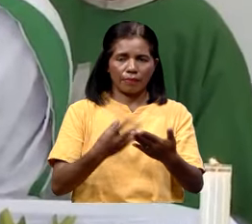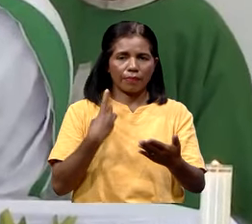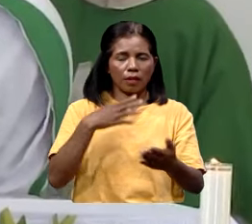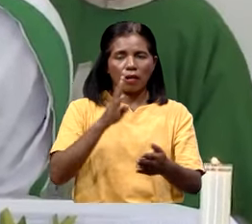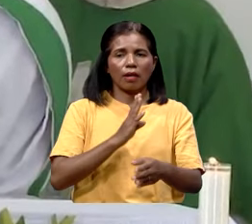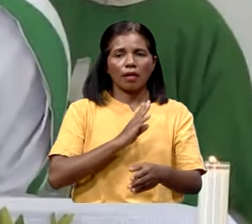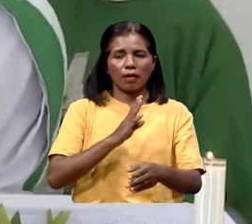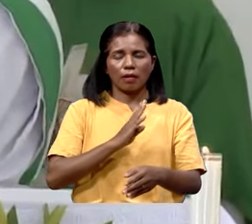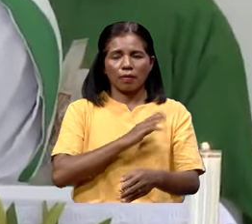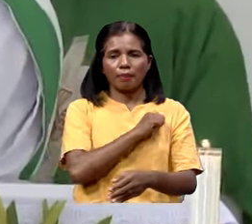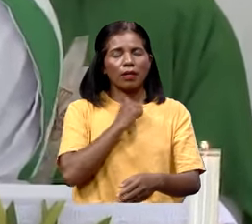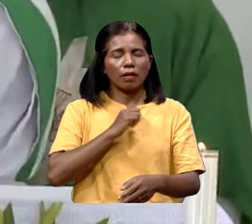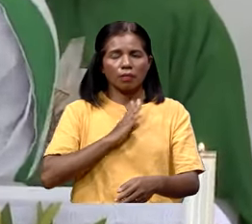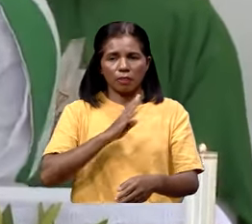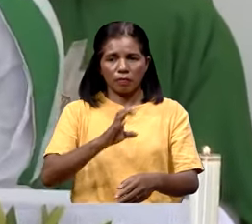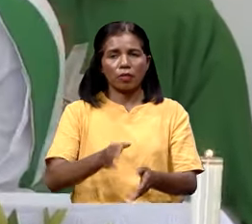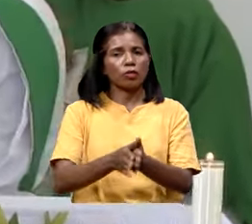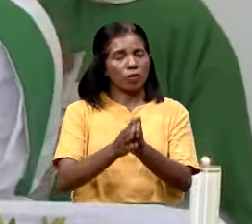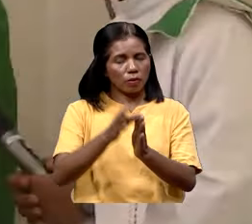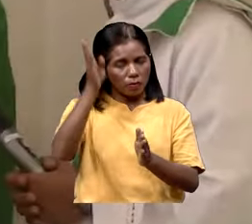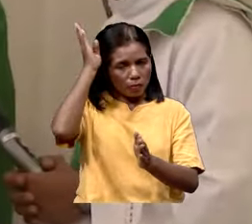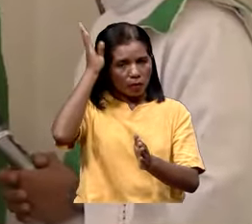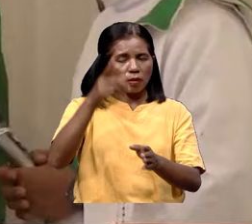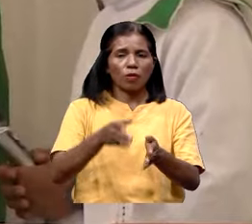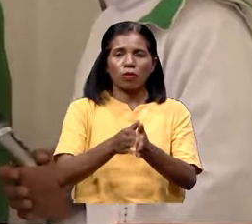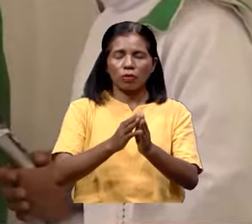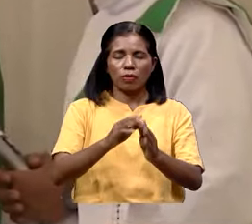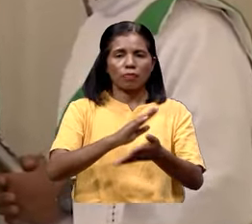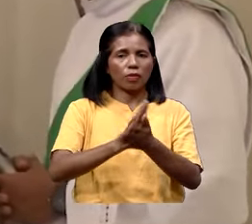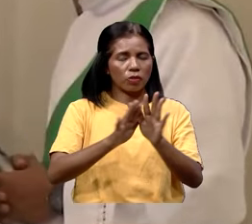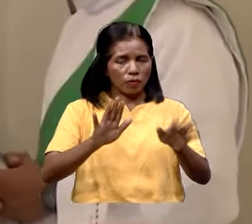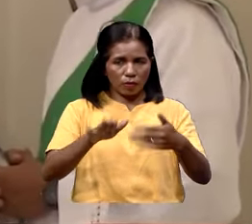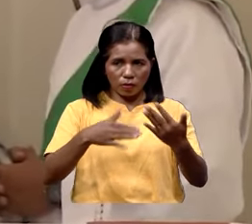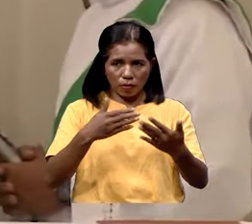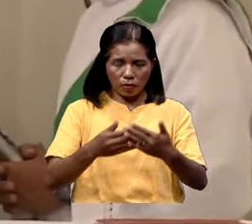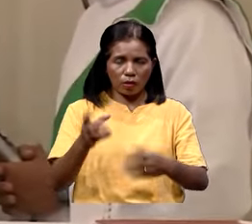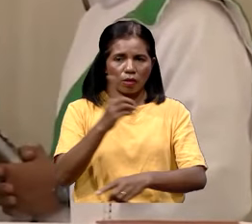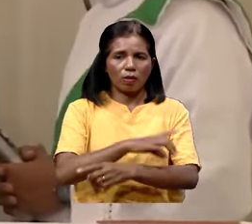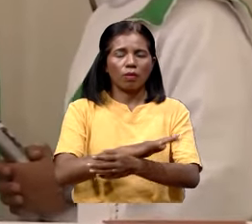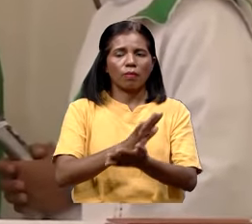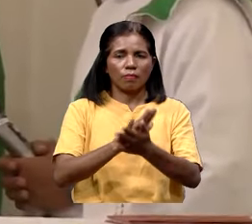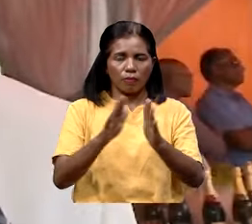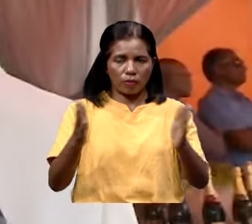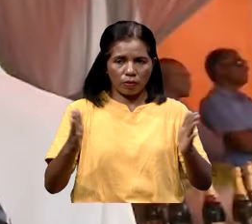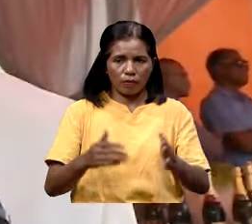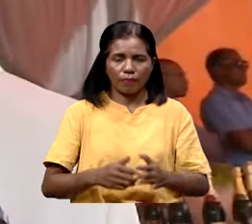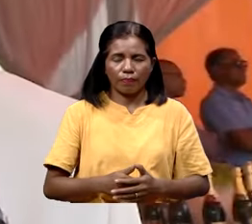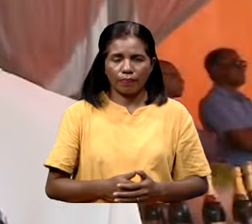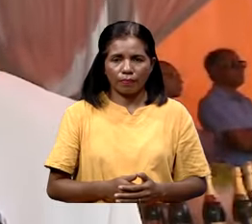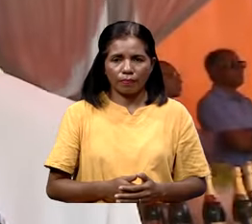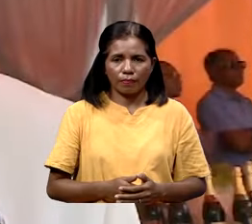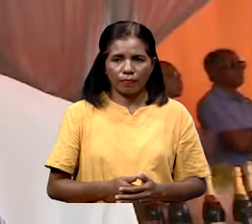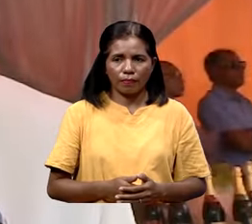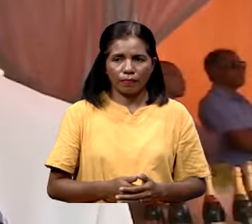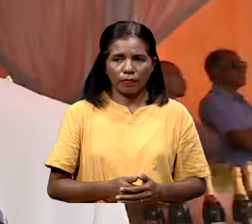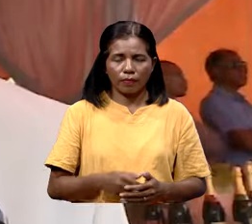Sergio Bocodon Leandro Maria Alves, o subazoven Sira na Fatin cria paz na estabilidade e haloron bot finado. Buka tu